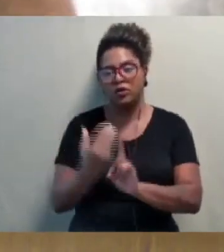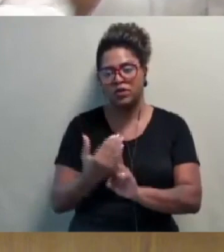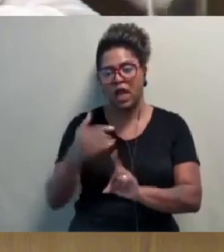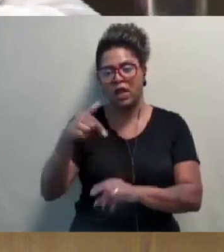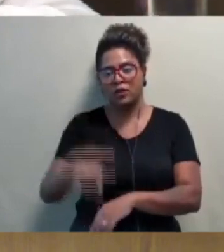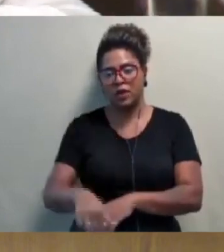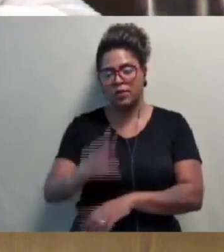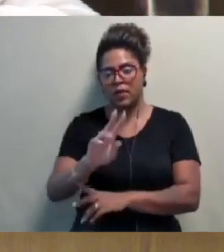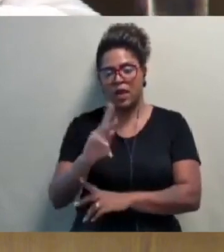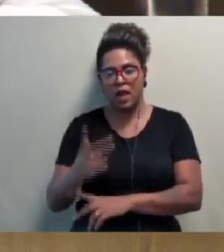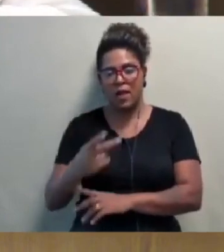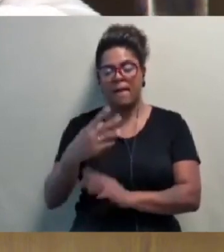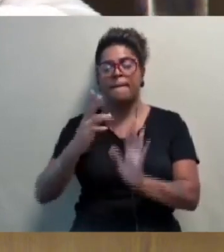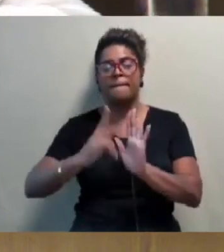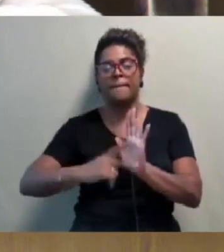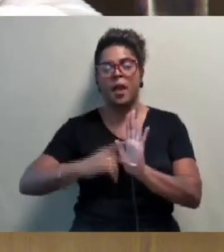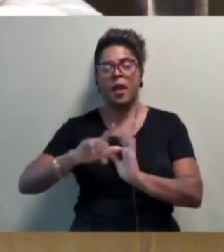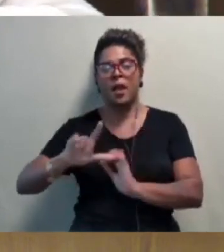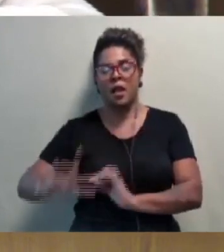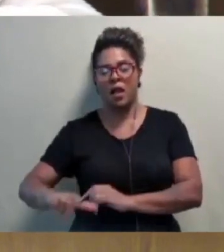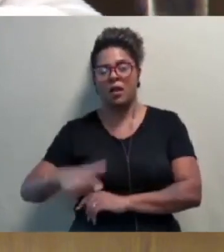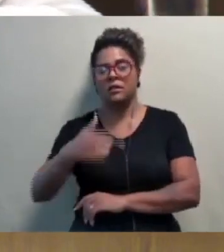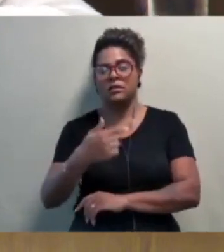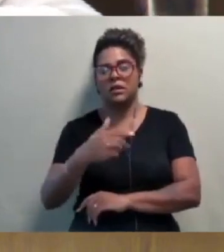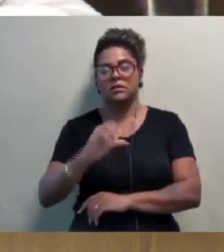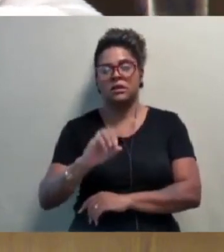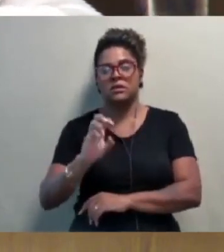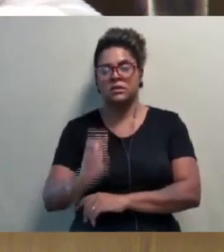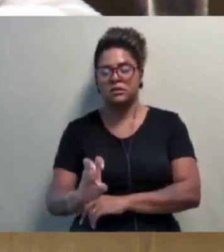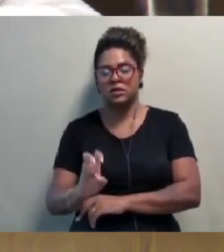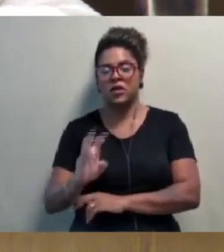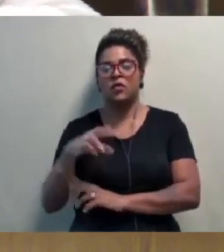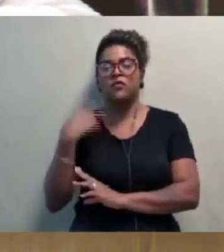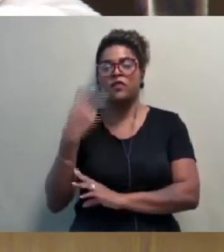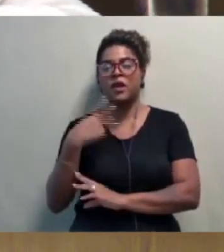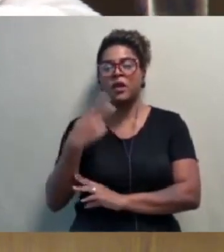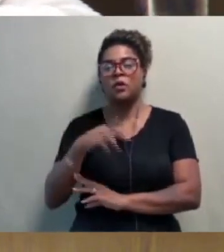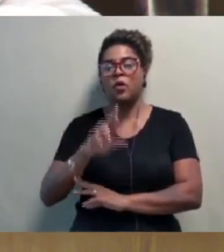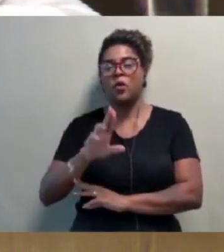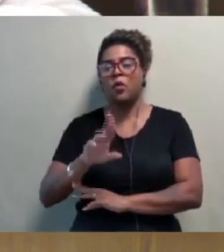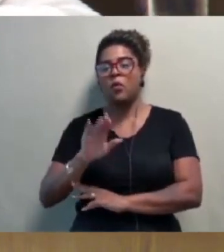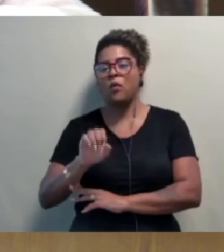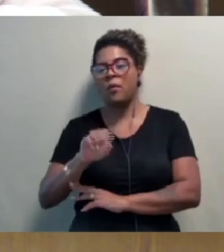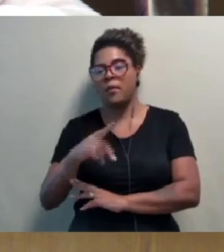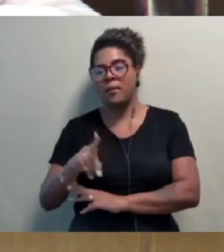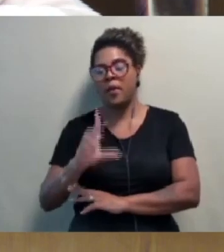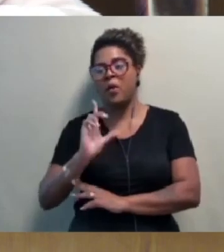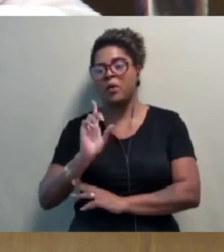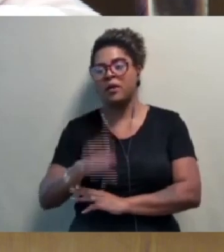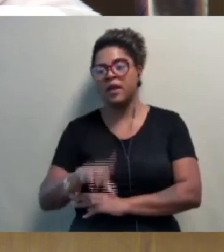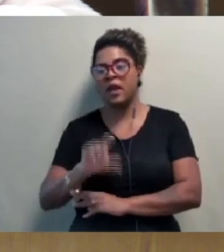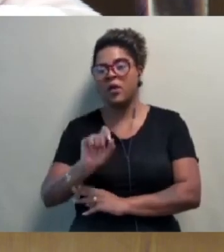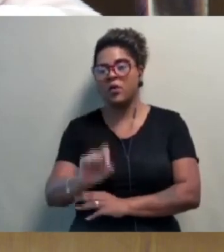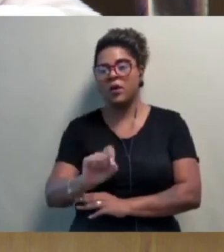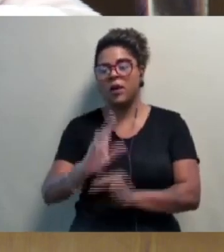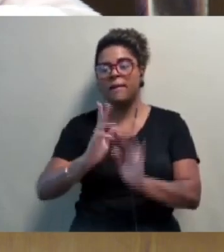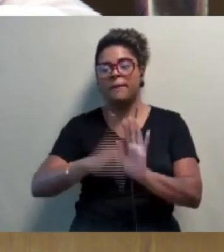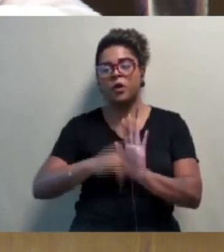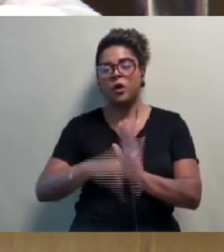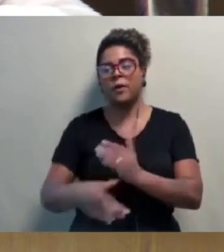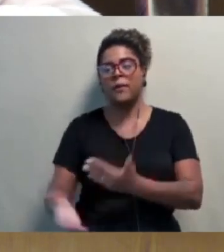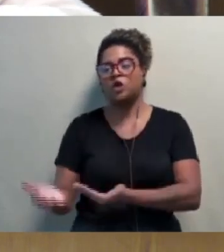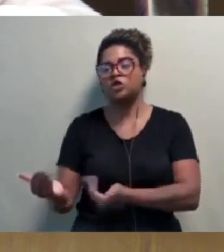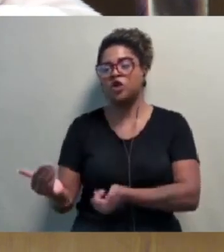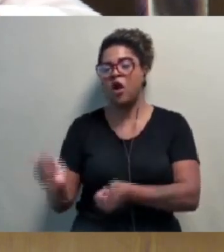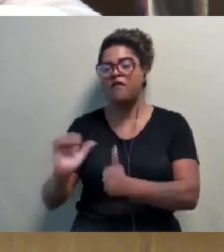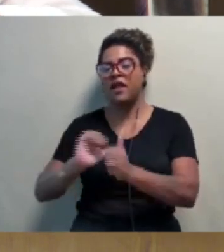lei 705 de 2023, primeiro turno, vereador Rubão, institui a implantação do programa Jovem Atleta no município